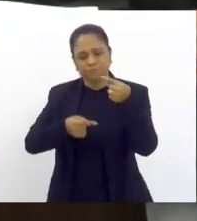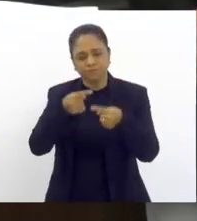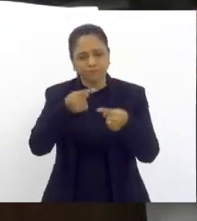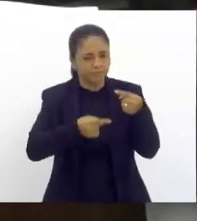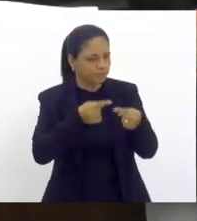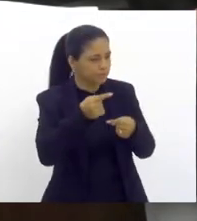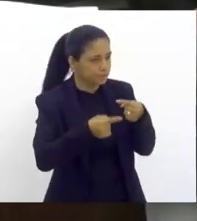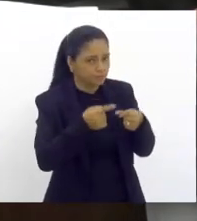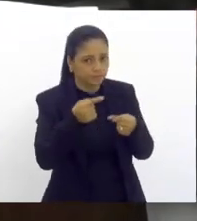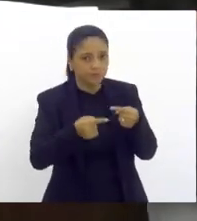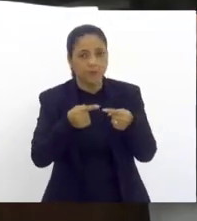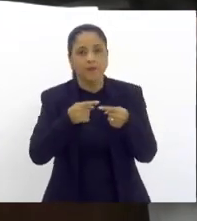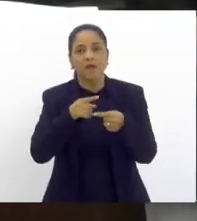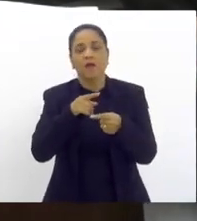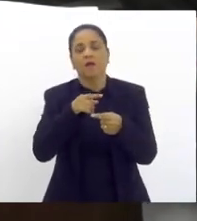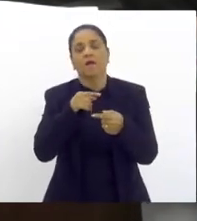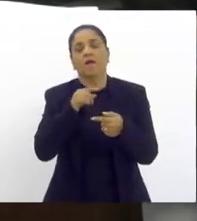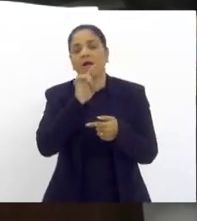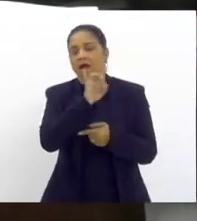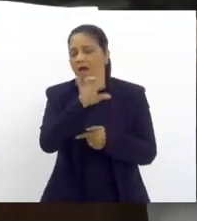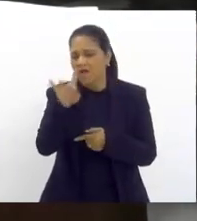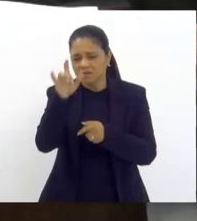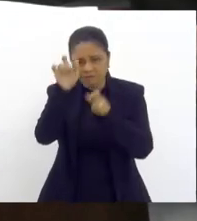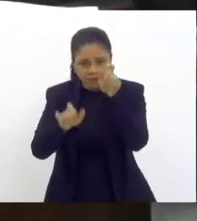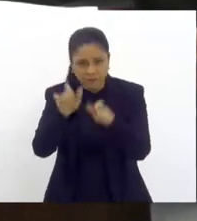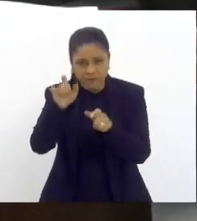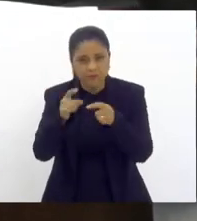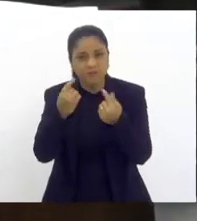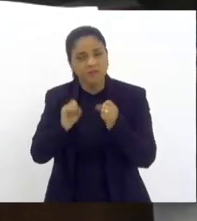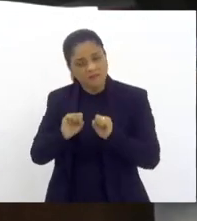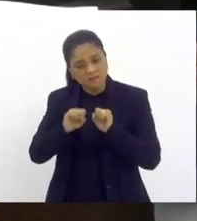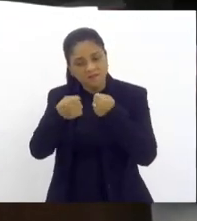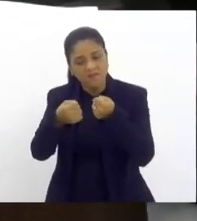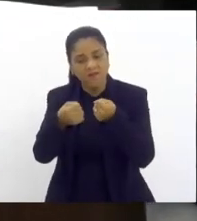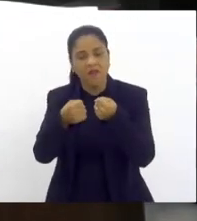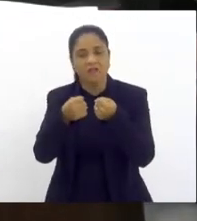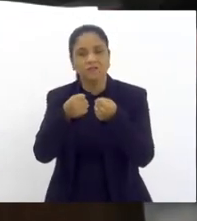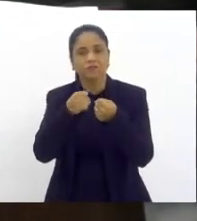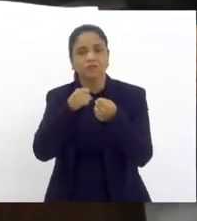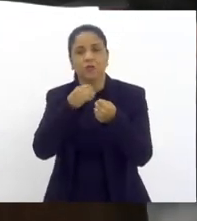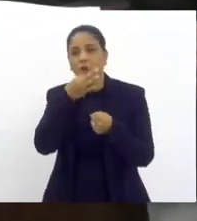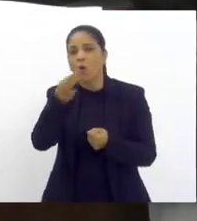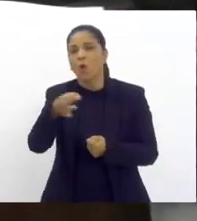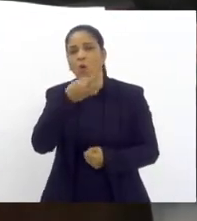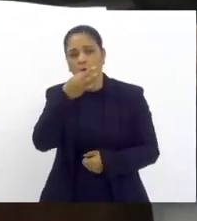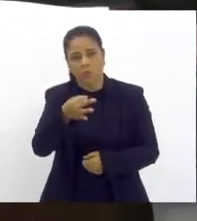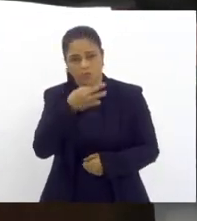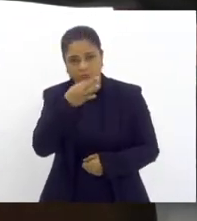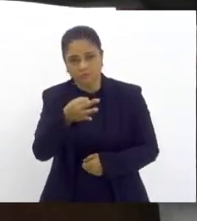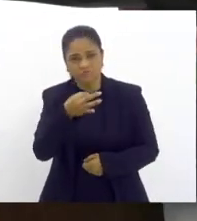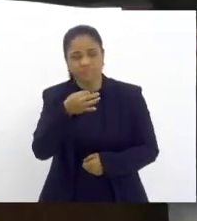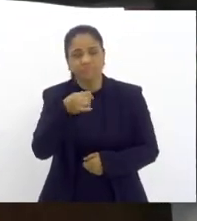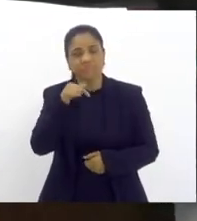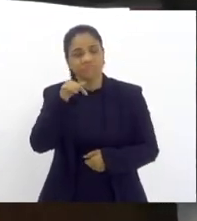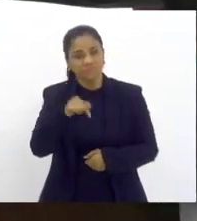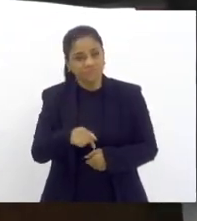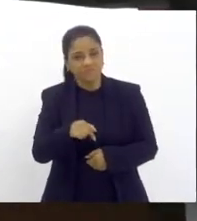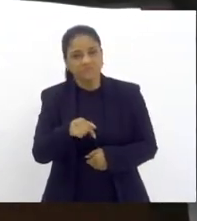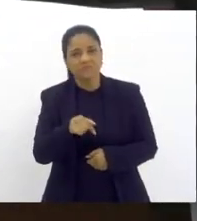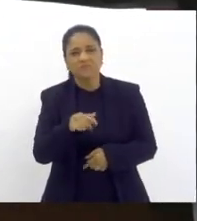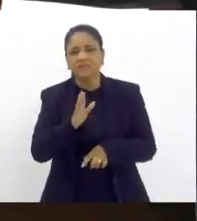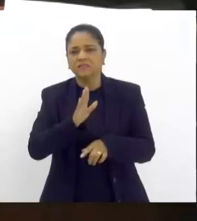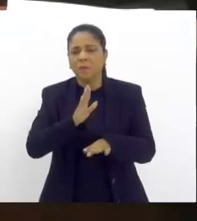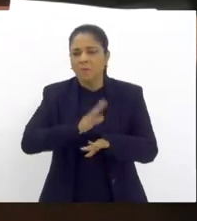porque cada um defende o seu ponto de vista. E eu vim para cá falar que a todo momento ocorre uma segregação